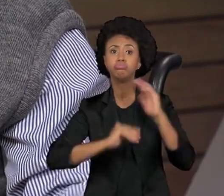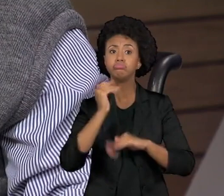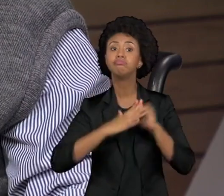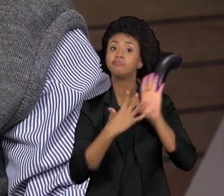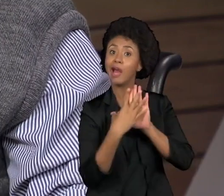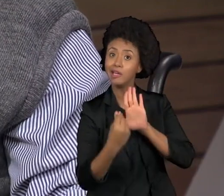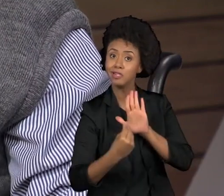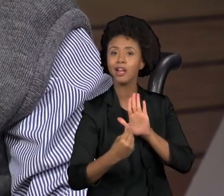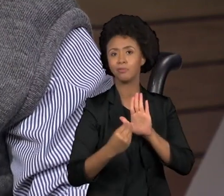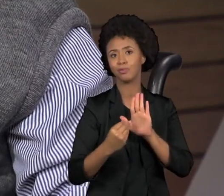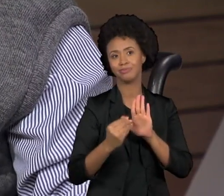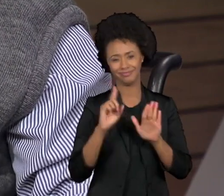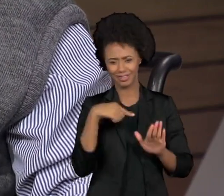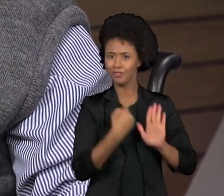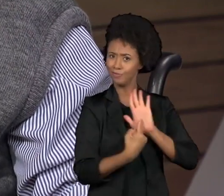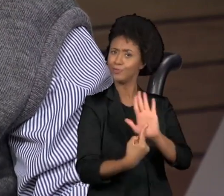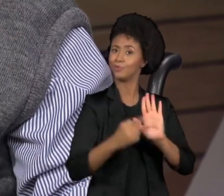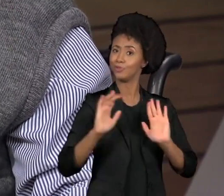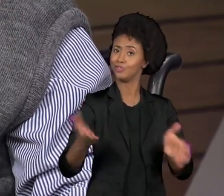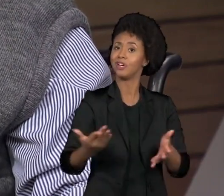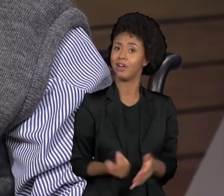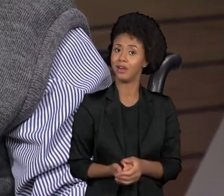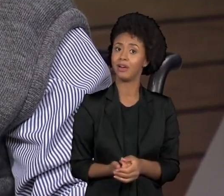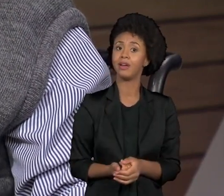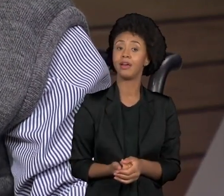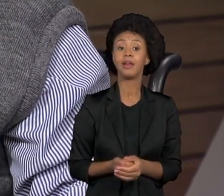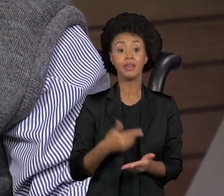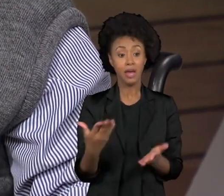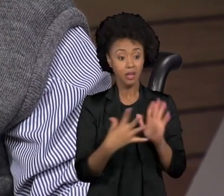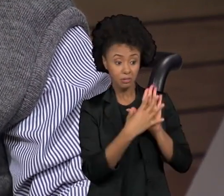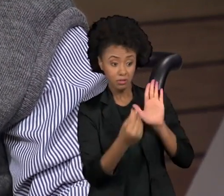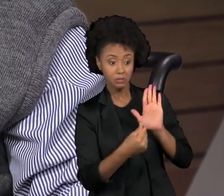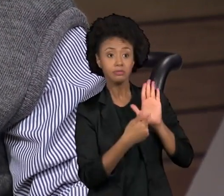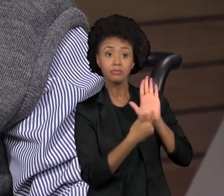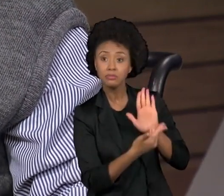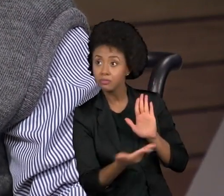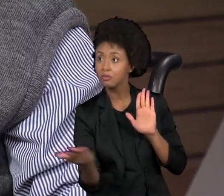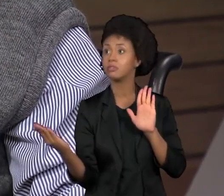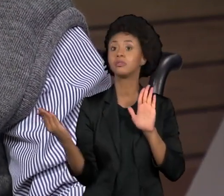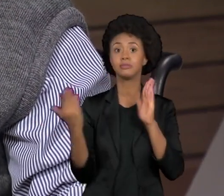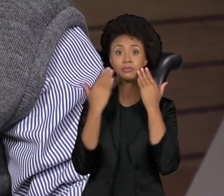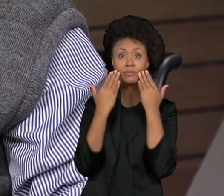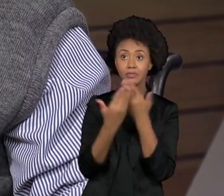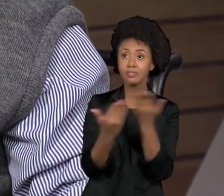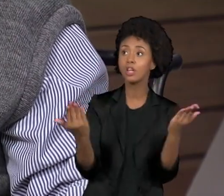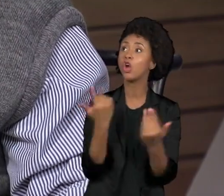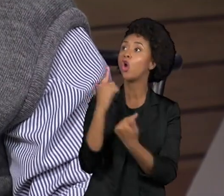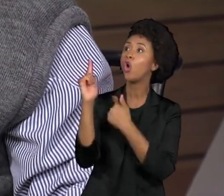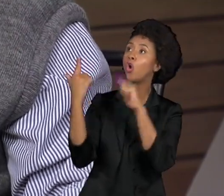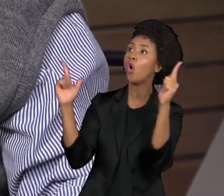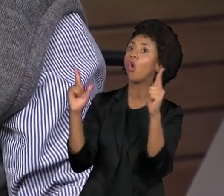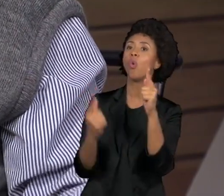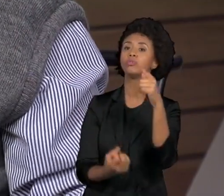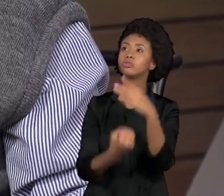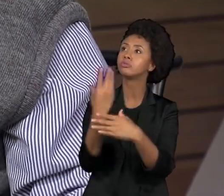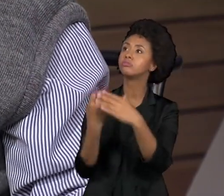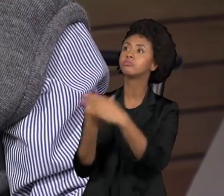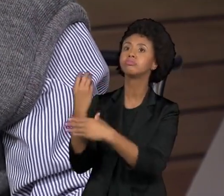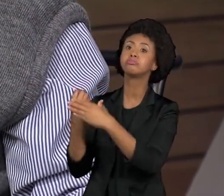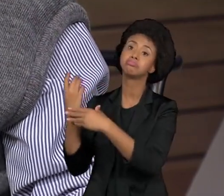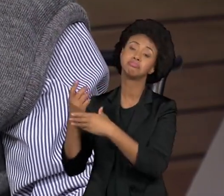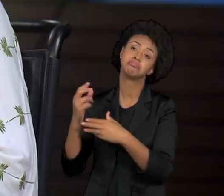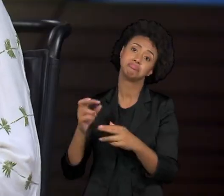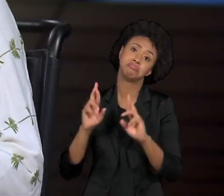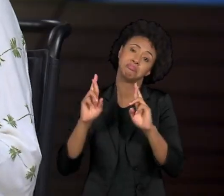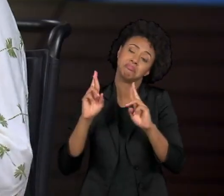gente apontou aqui, para que esses exemplos sirvam de cartão de visita para outros empreendimentos igualmente